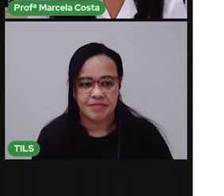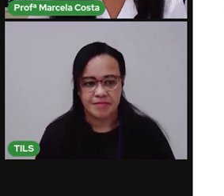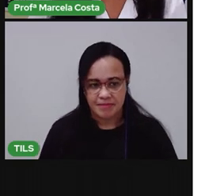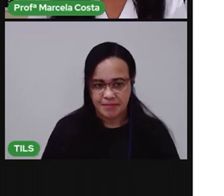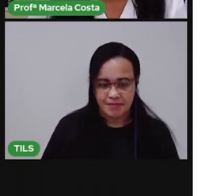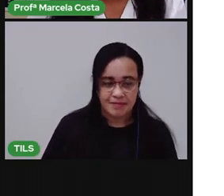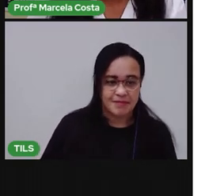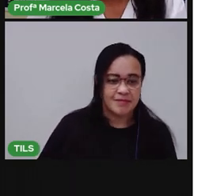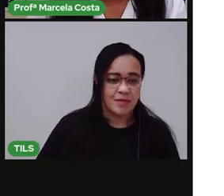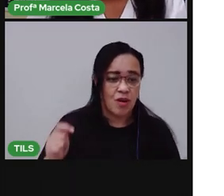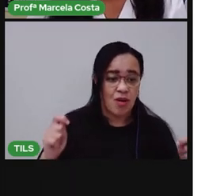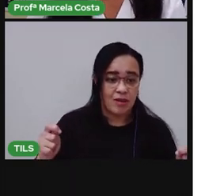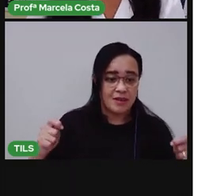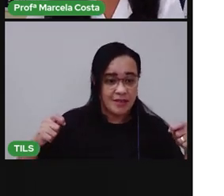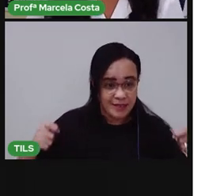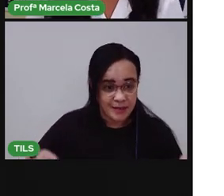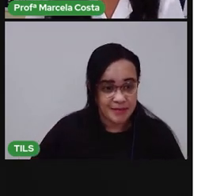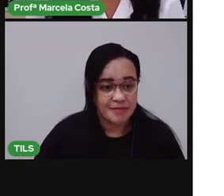Ó, balanço.